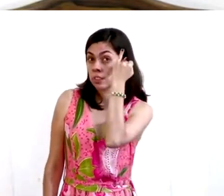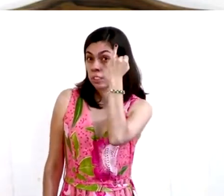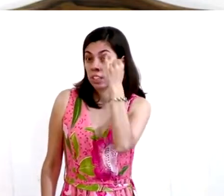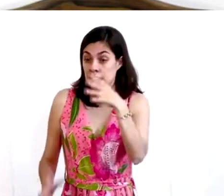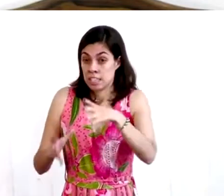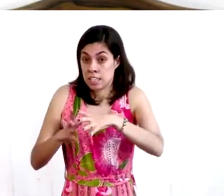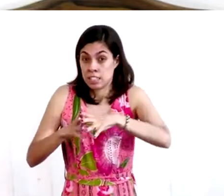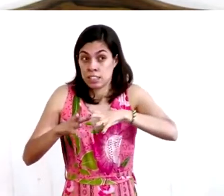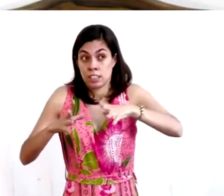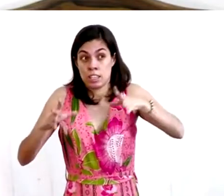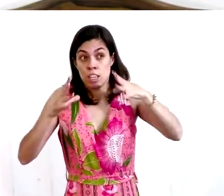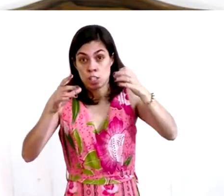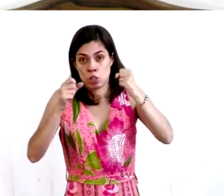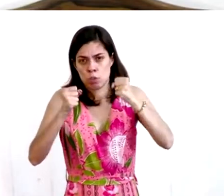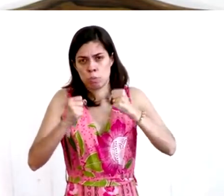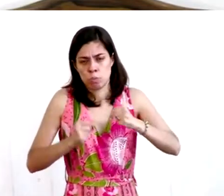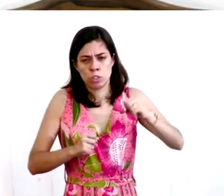Deus,